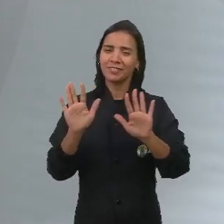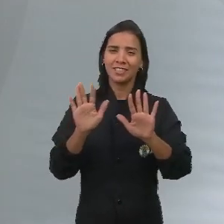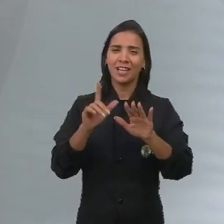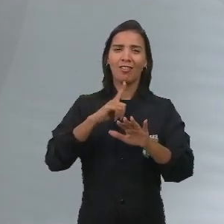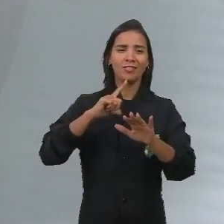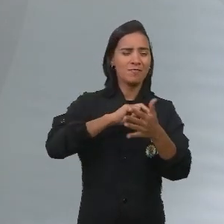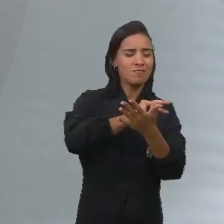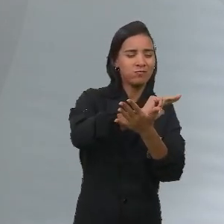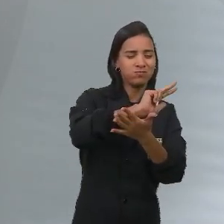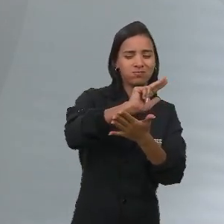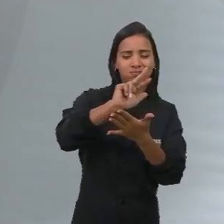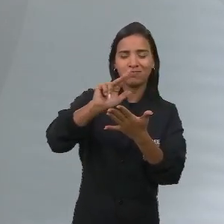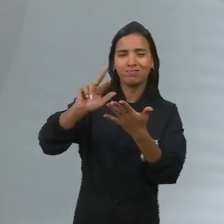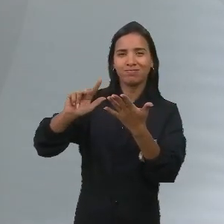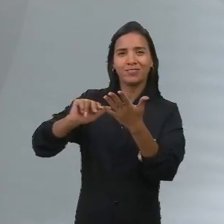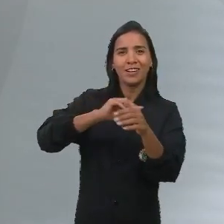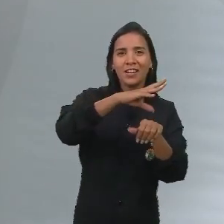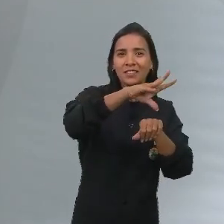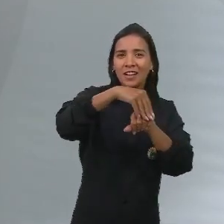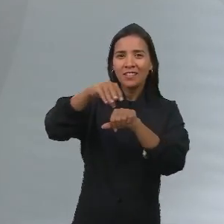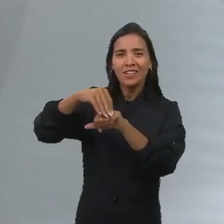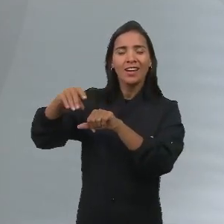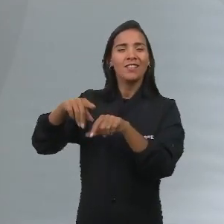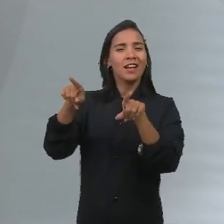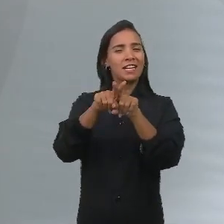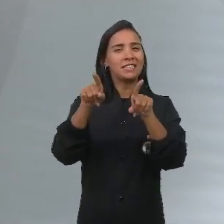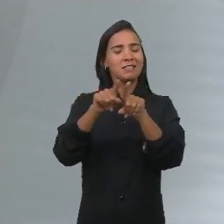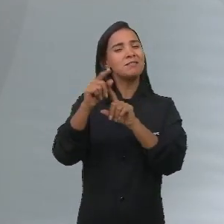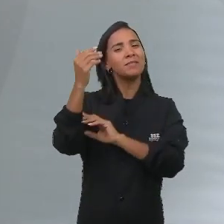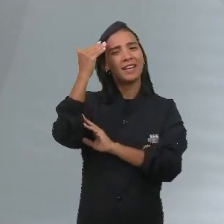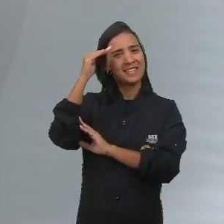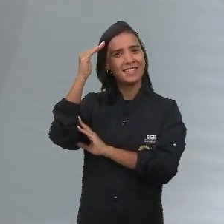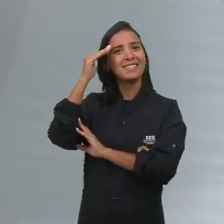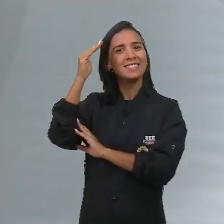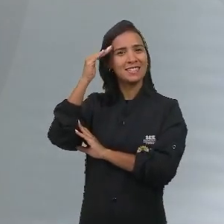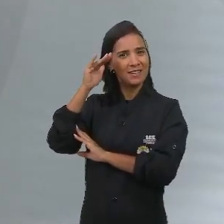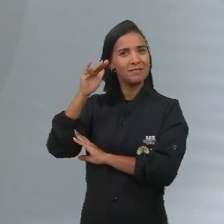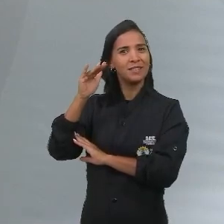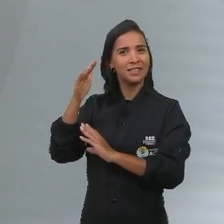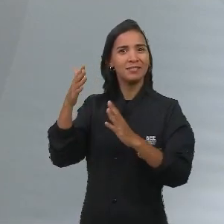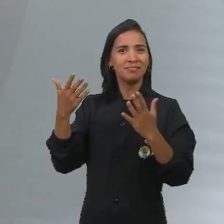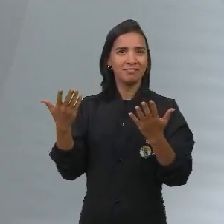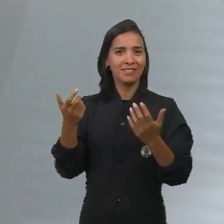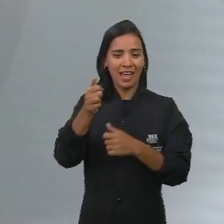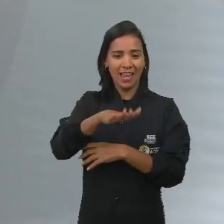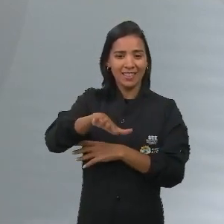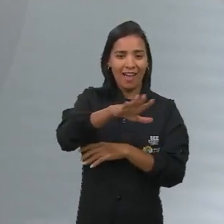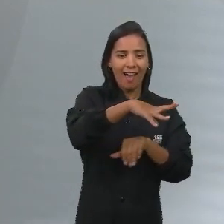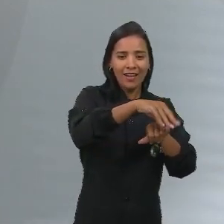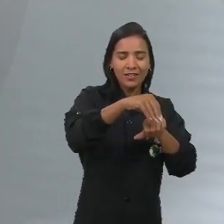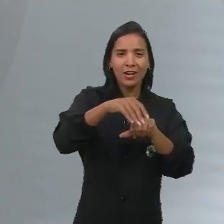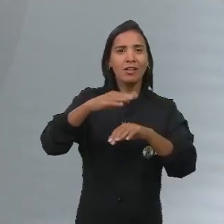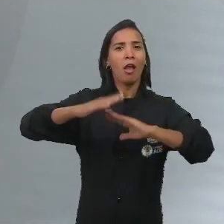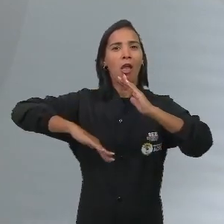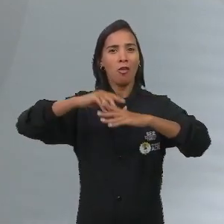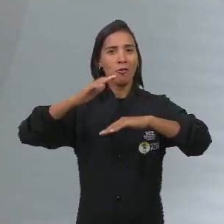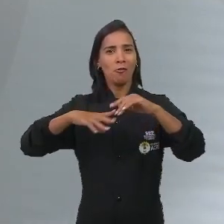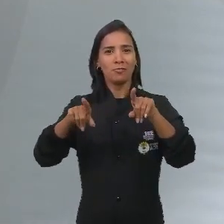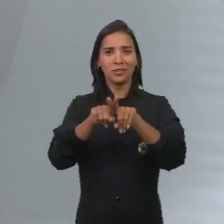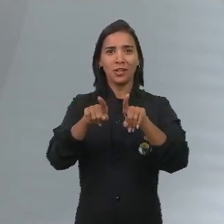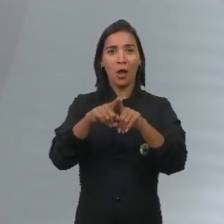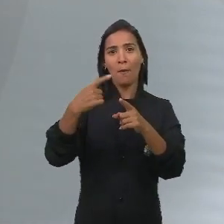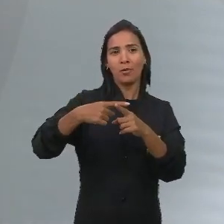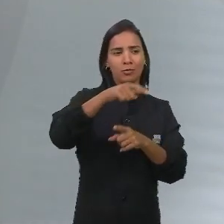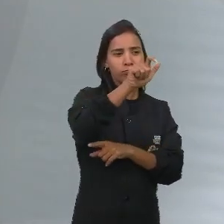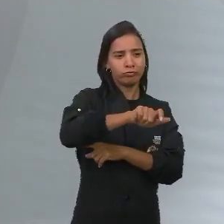uma diversidade de conhecimentos, diversidade de saberes. Até porque existem diversos indivíduos e esses